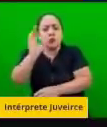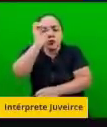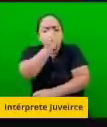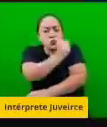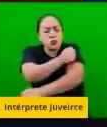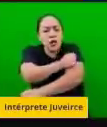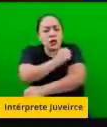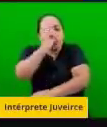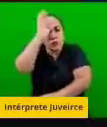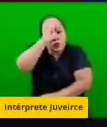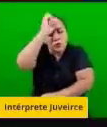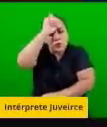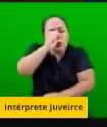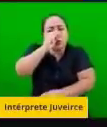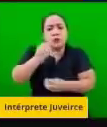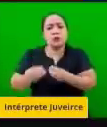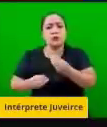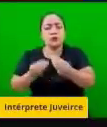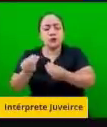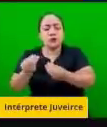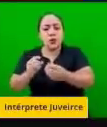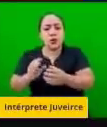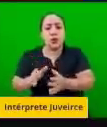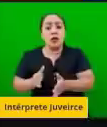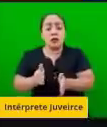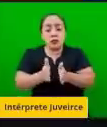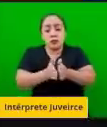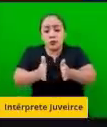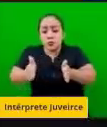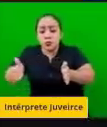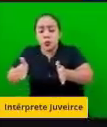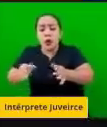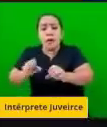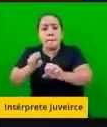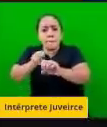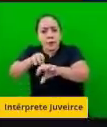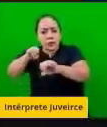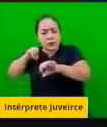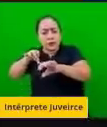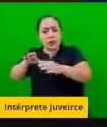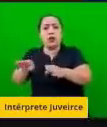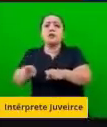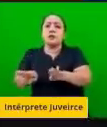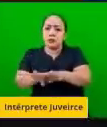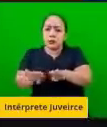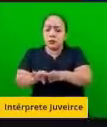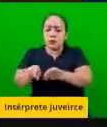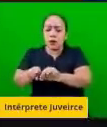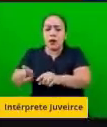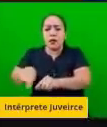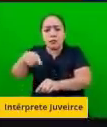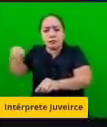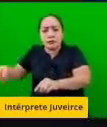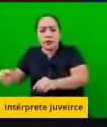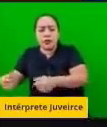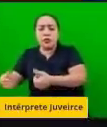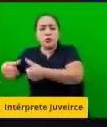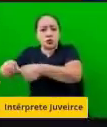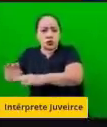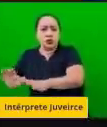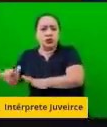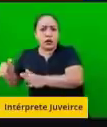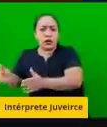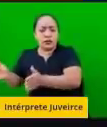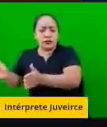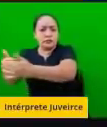período após o retorno das aulas presenciais, e também para o preenchimento do diário de classe e do livro-ponto, né,